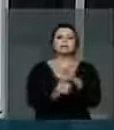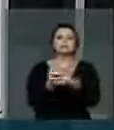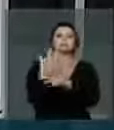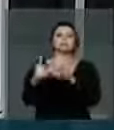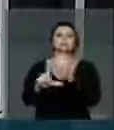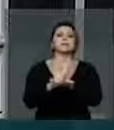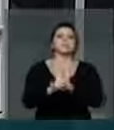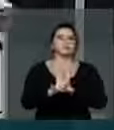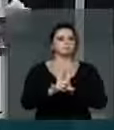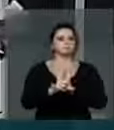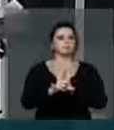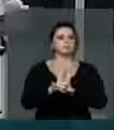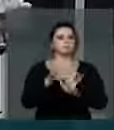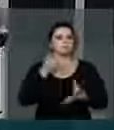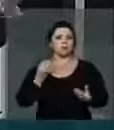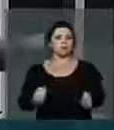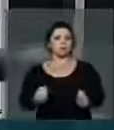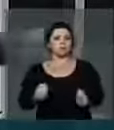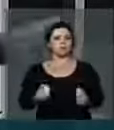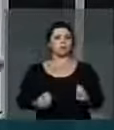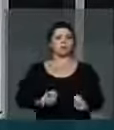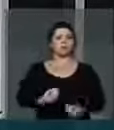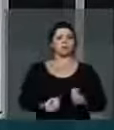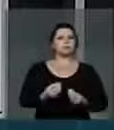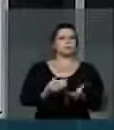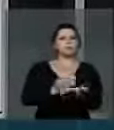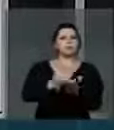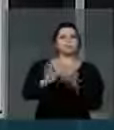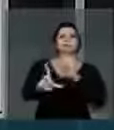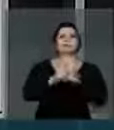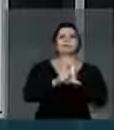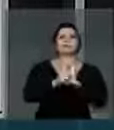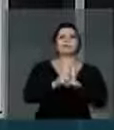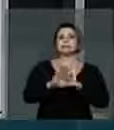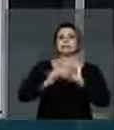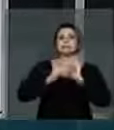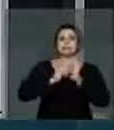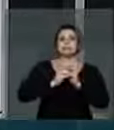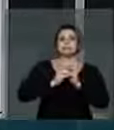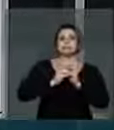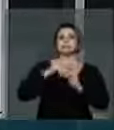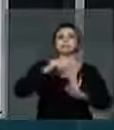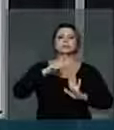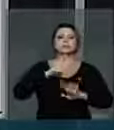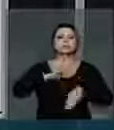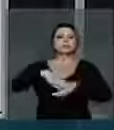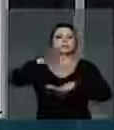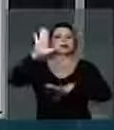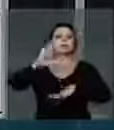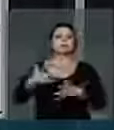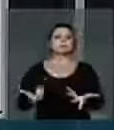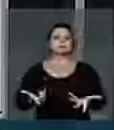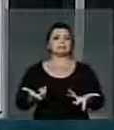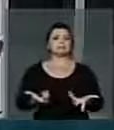no fato, ou na iniciativa das leis, o Senado leva uma grande vantagem, porque